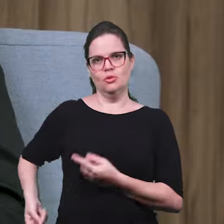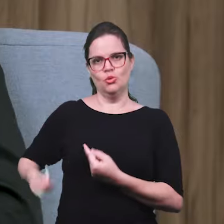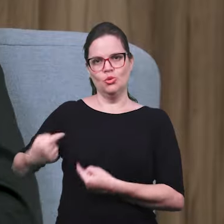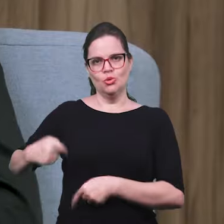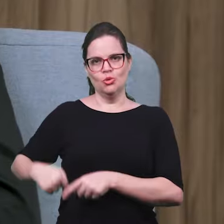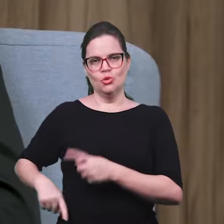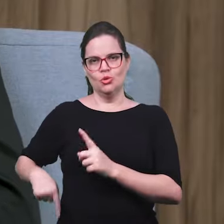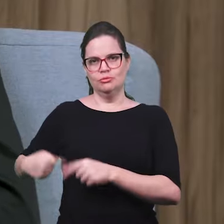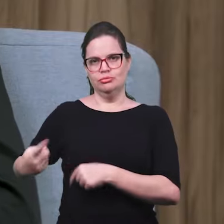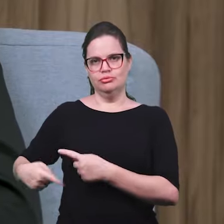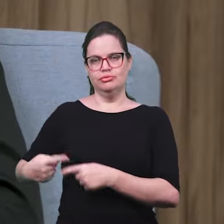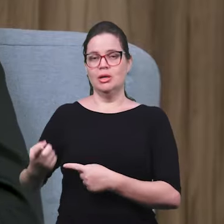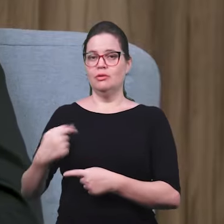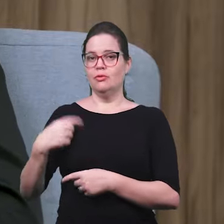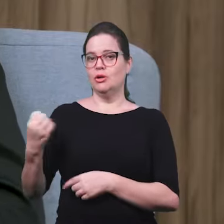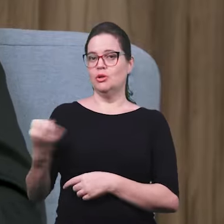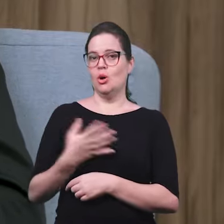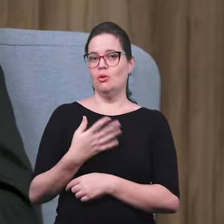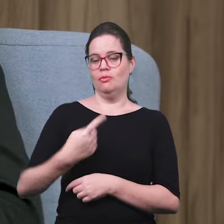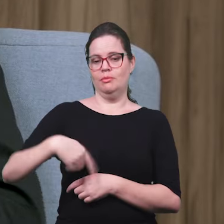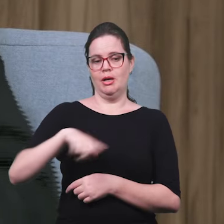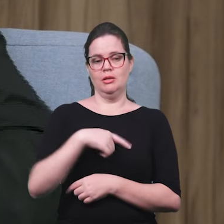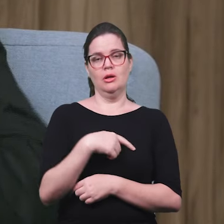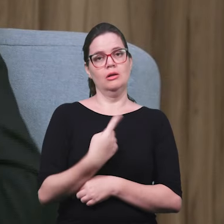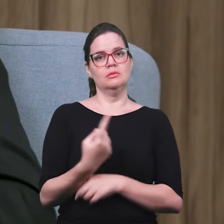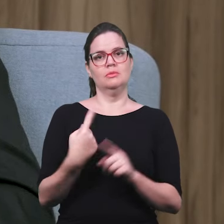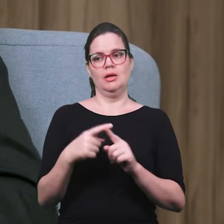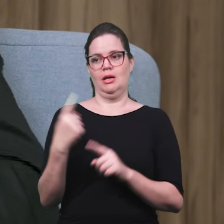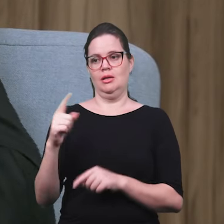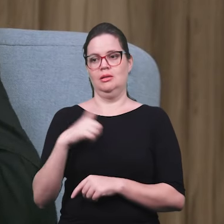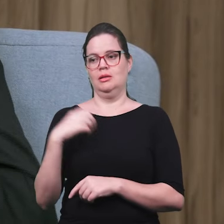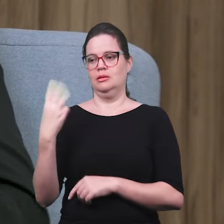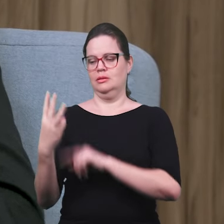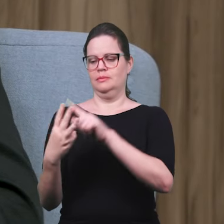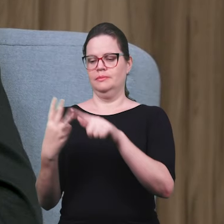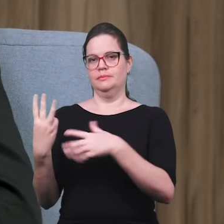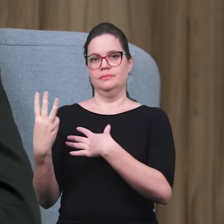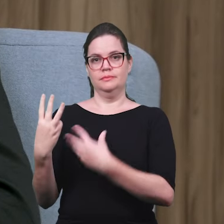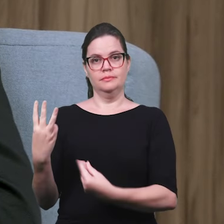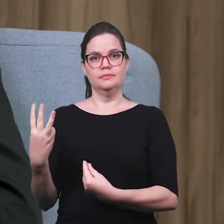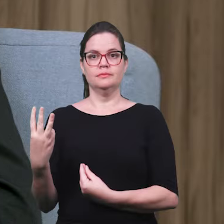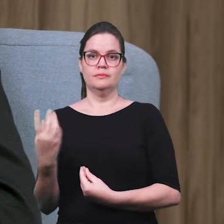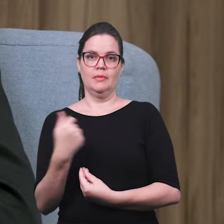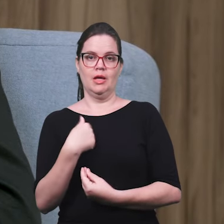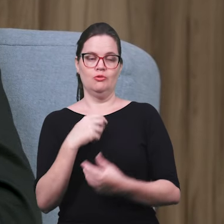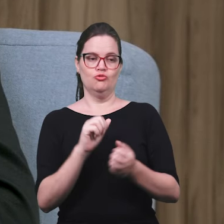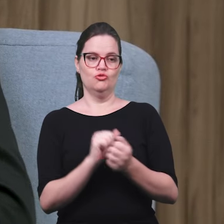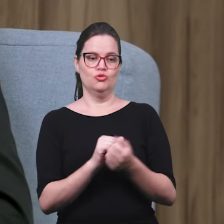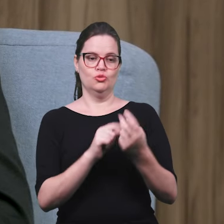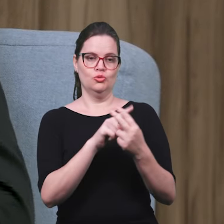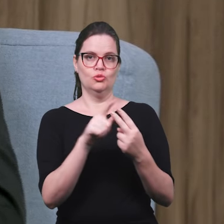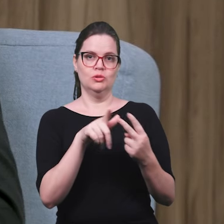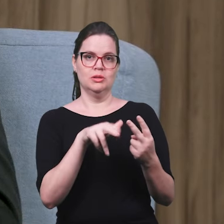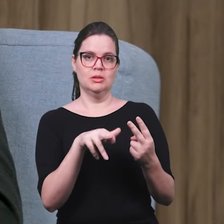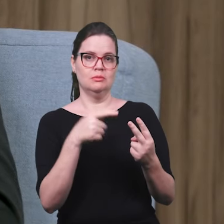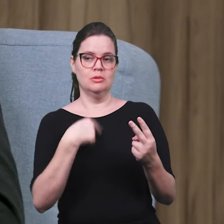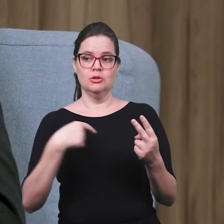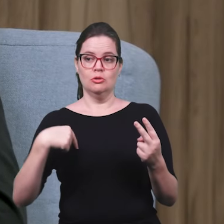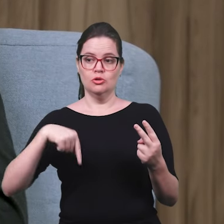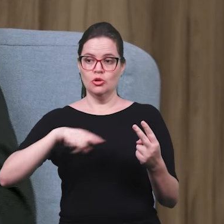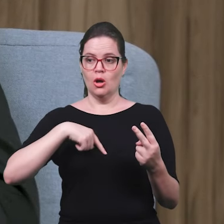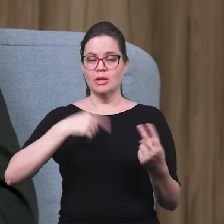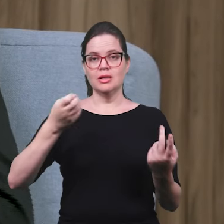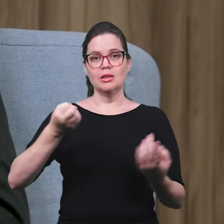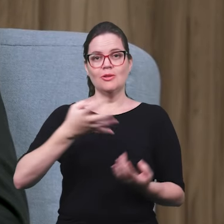nós, né, são 3 filhos, né, eu e meus 2 irmãos, e para nós foi uma novidade. porque a gente não tinha esse cuidado